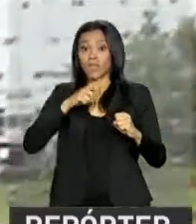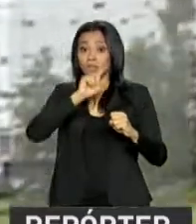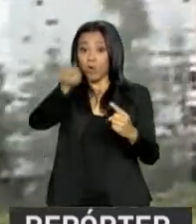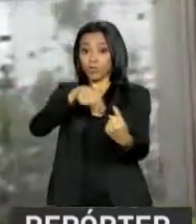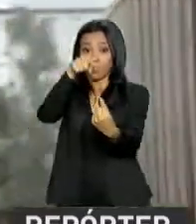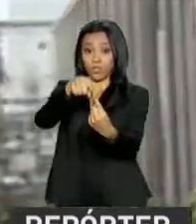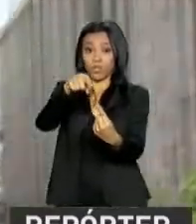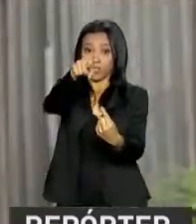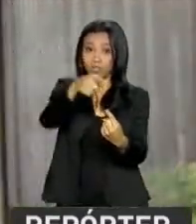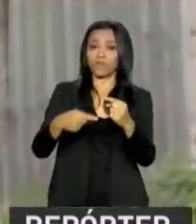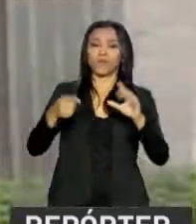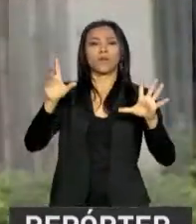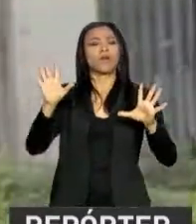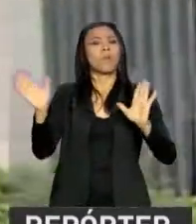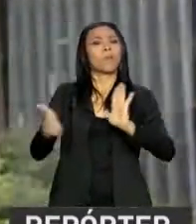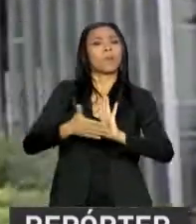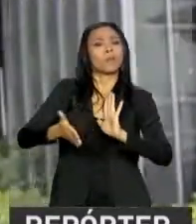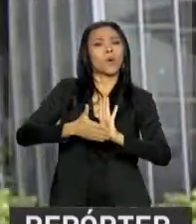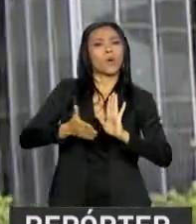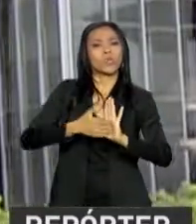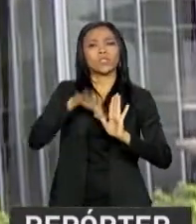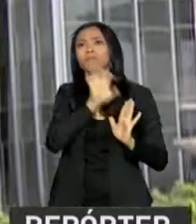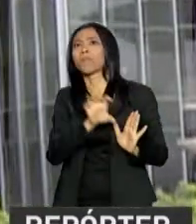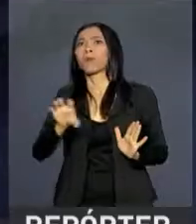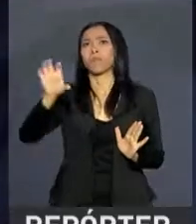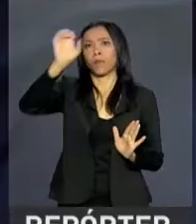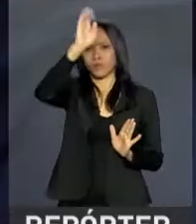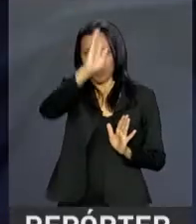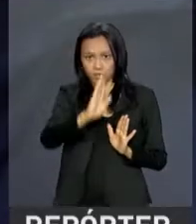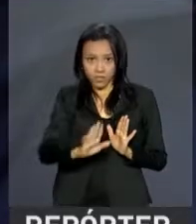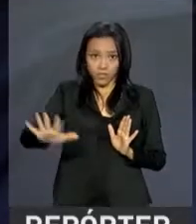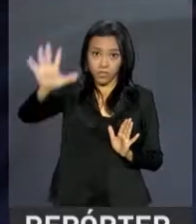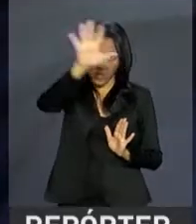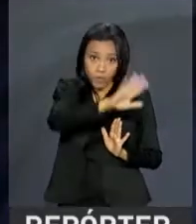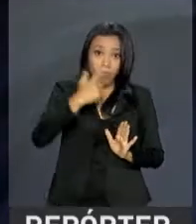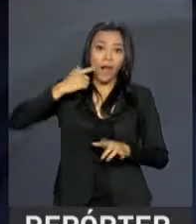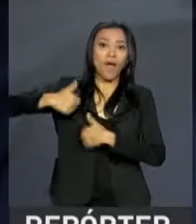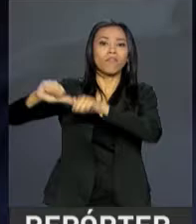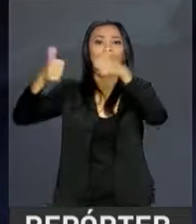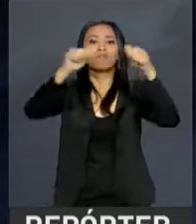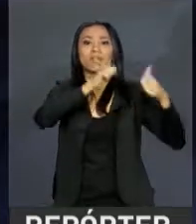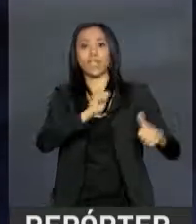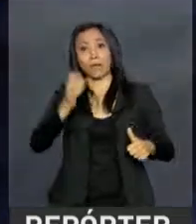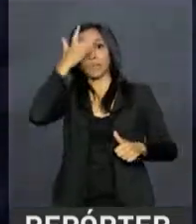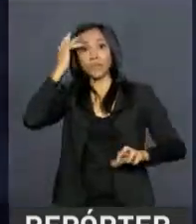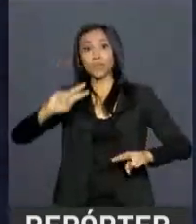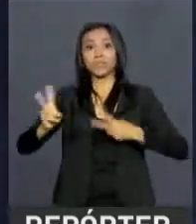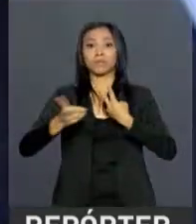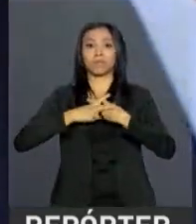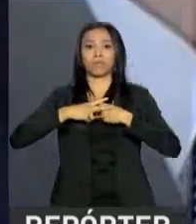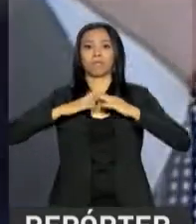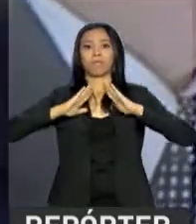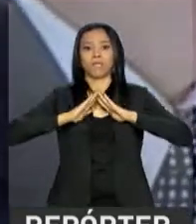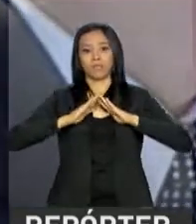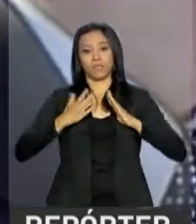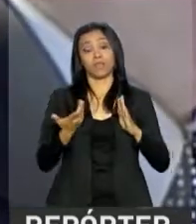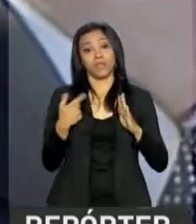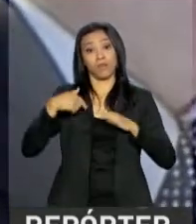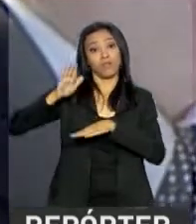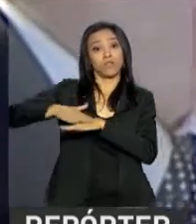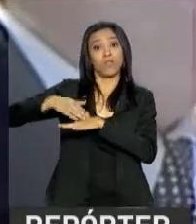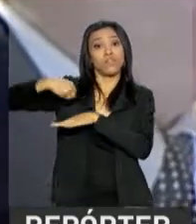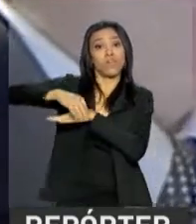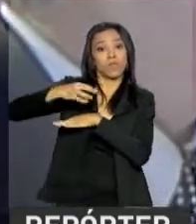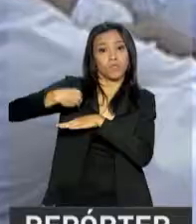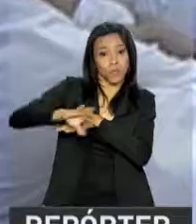objetivo fechar uma proposta de mutirão em todo o país para avaliar a situação de presos provisórios. De acordo com dados do Ministério